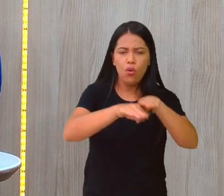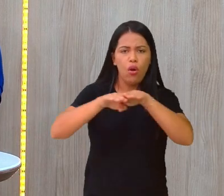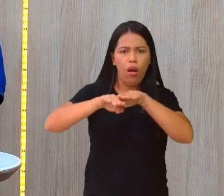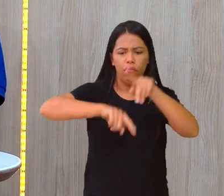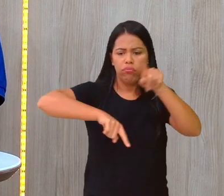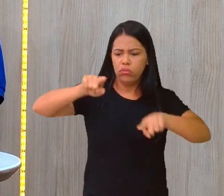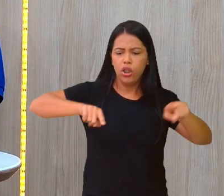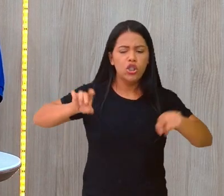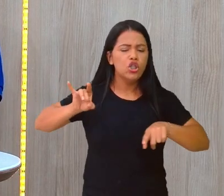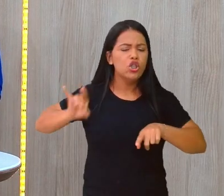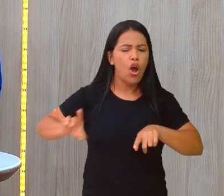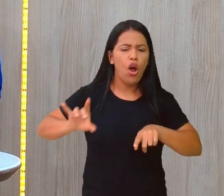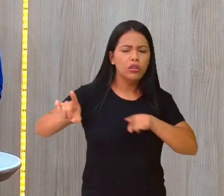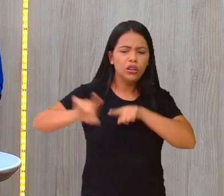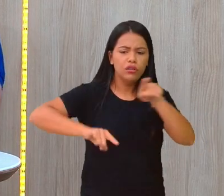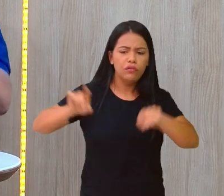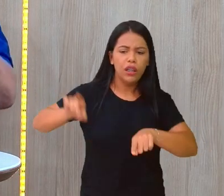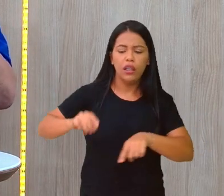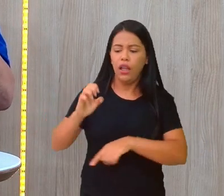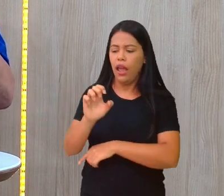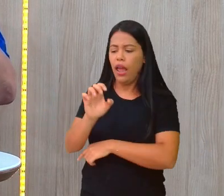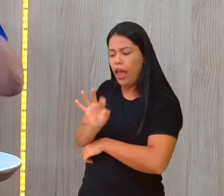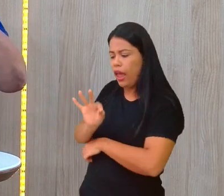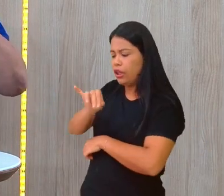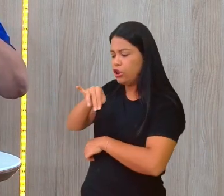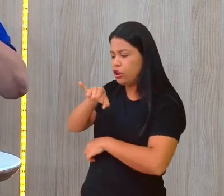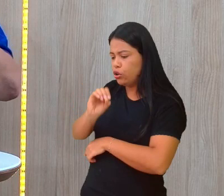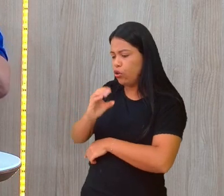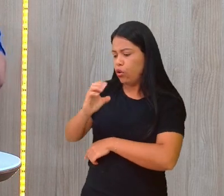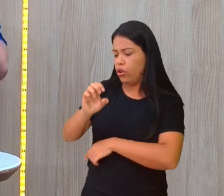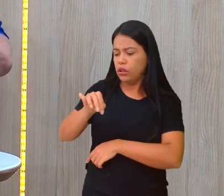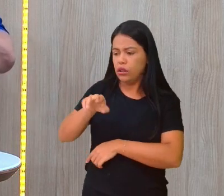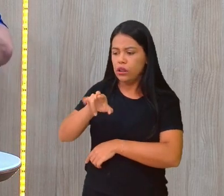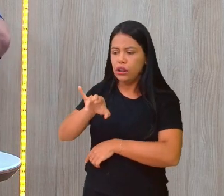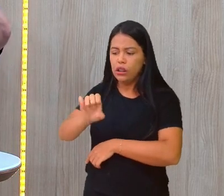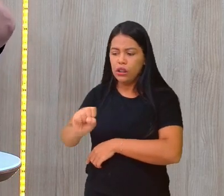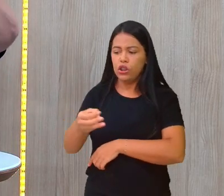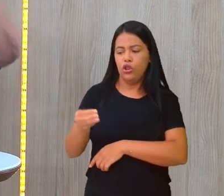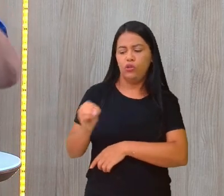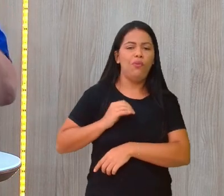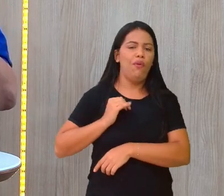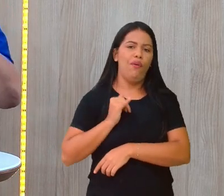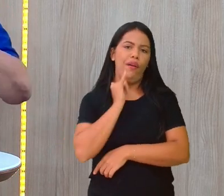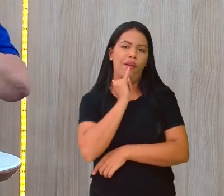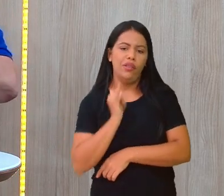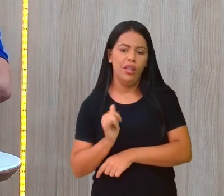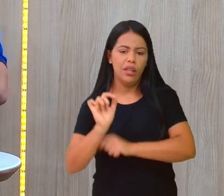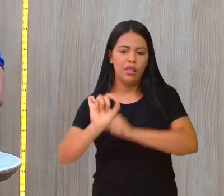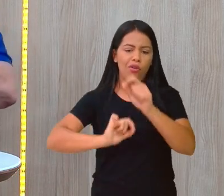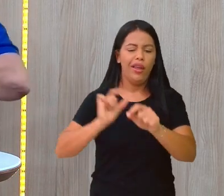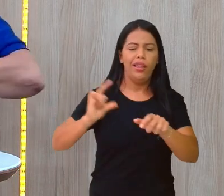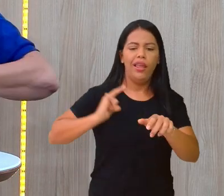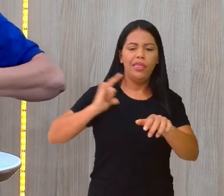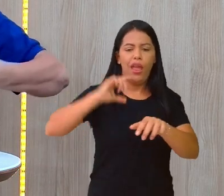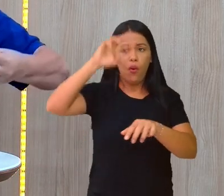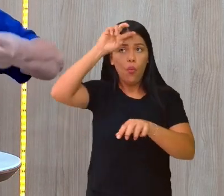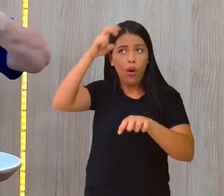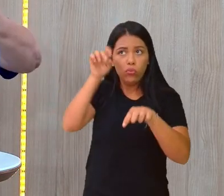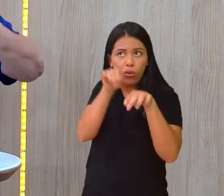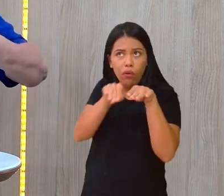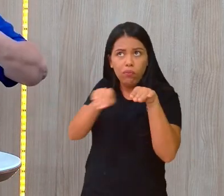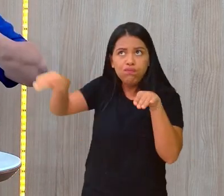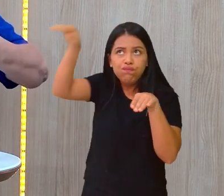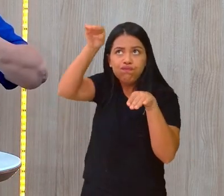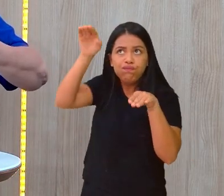é o etnocentrismo, ele coloca assim, como que existe uma cultura superior que está no centro, e as outras são